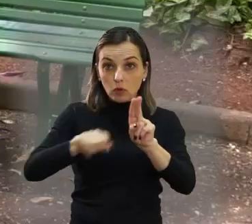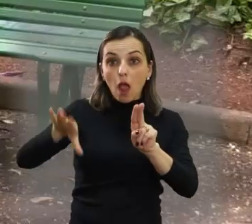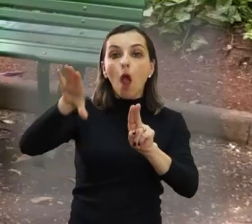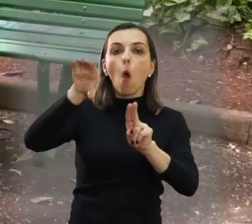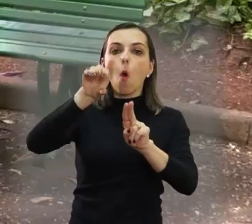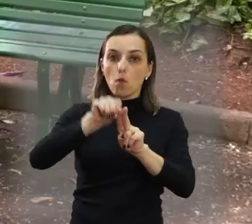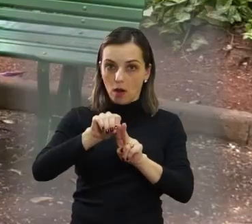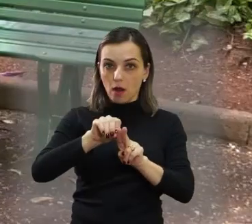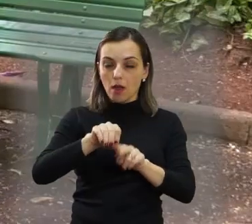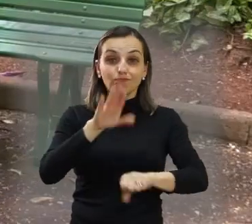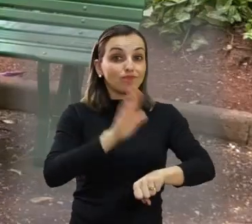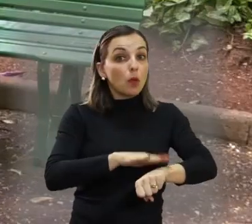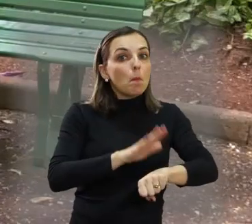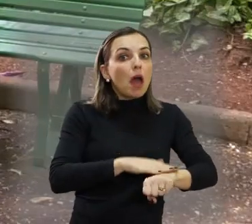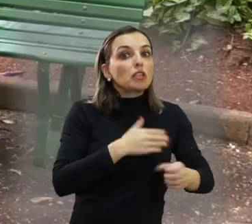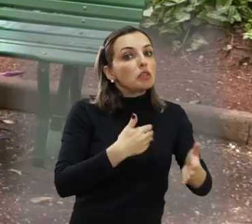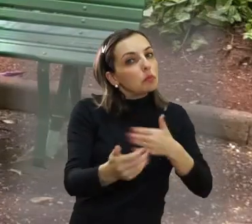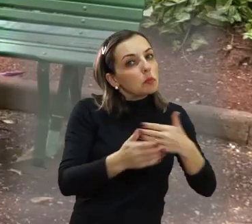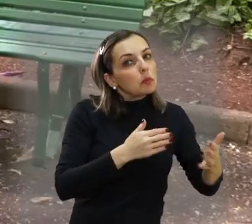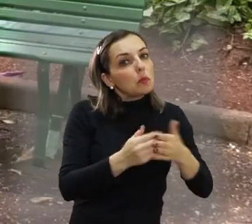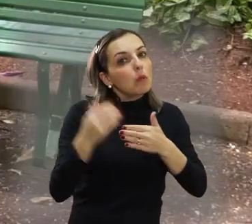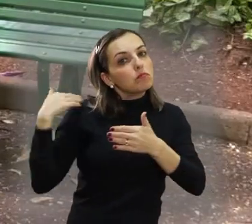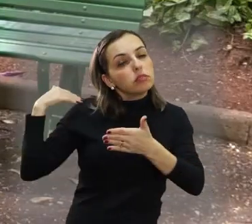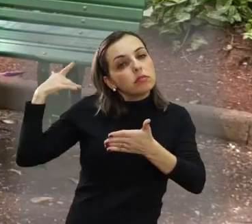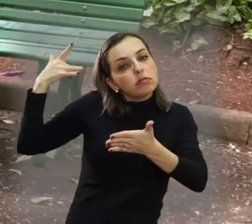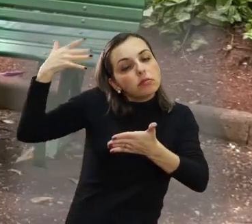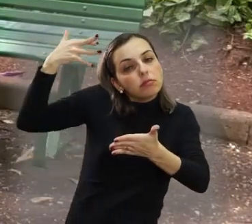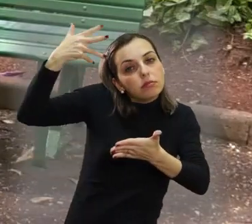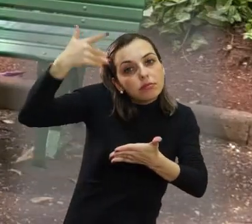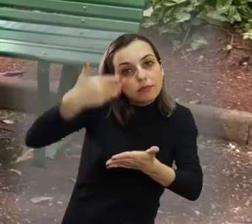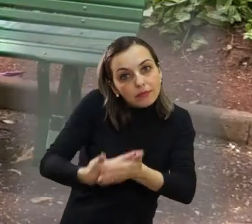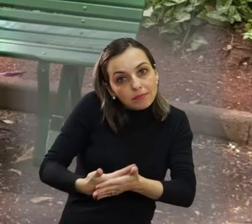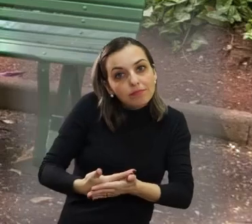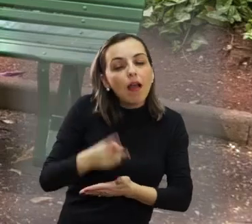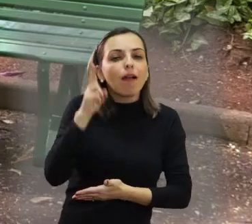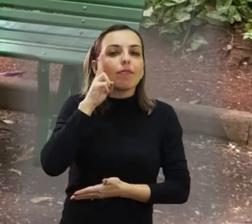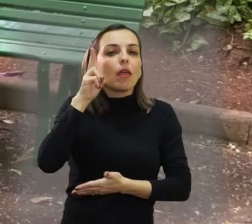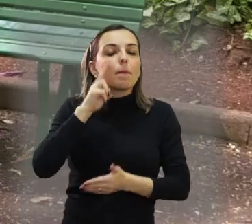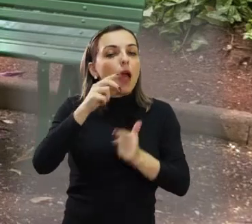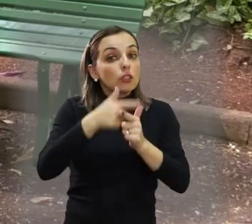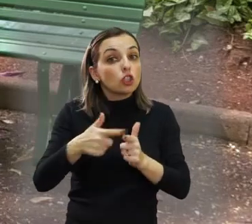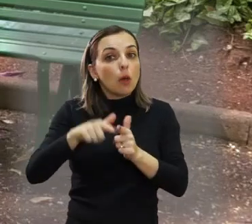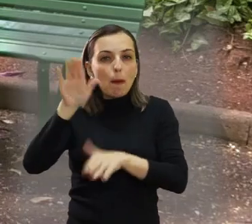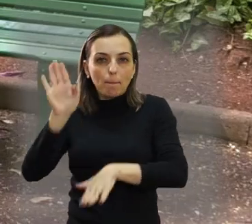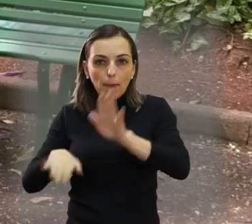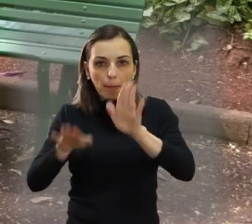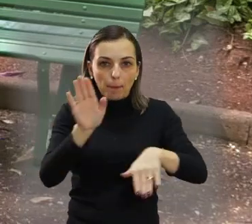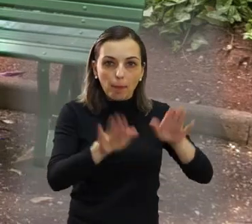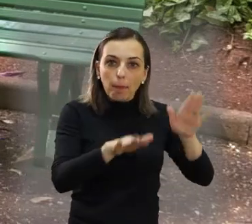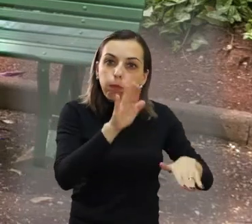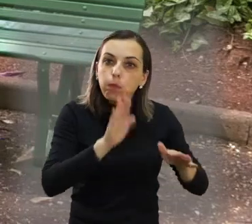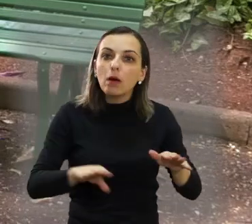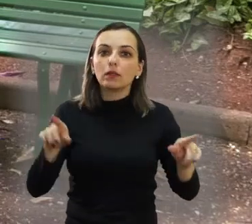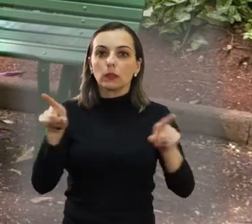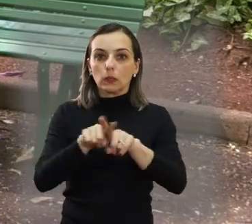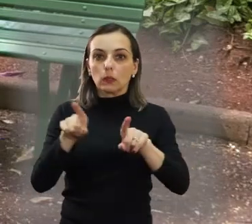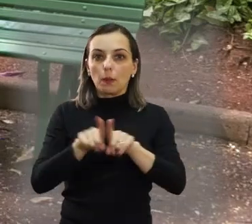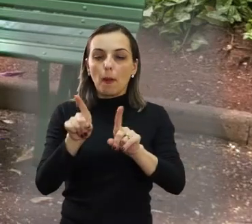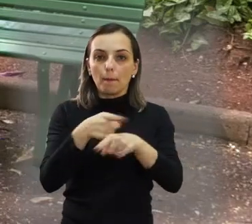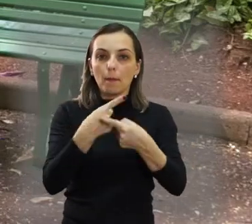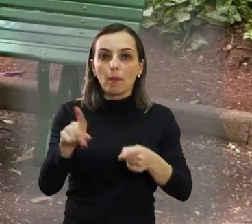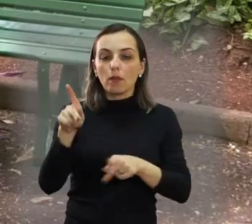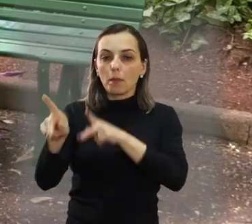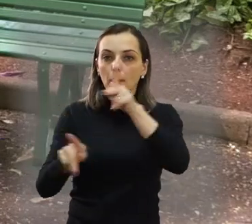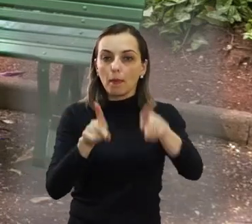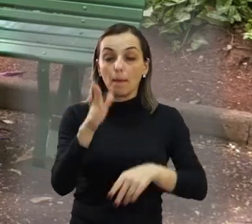educador. E sempre que a gente pode, em algum momento a gente está trabalhando com esse resgate ligado aos tambores e